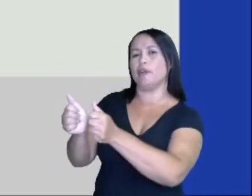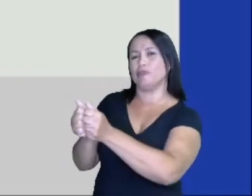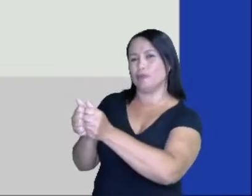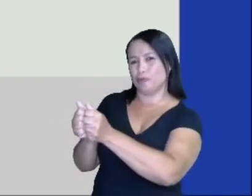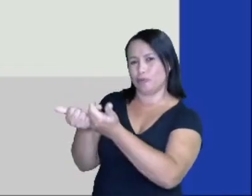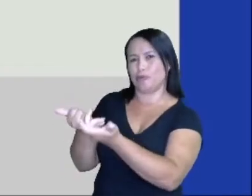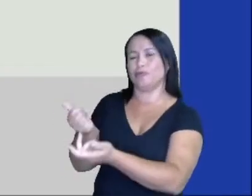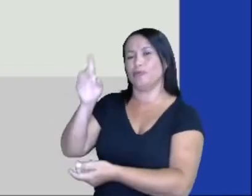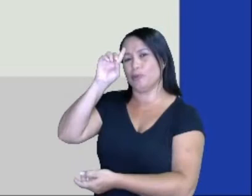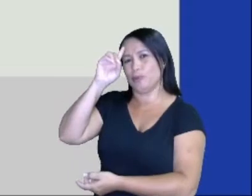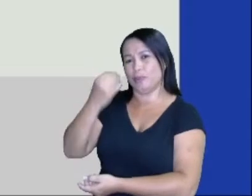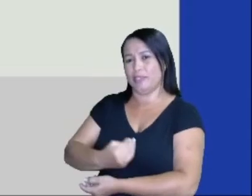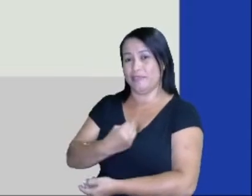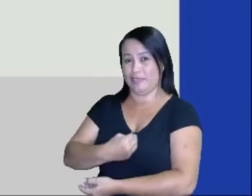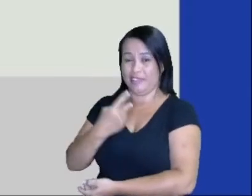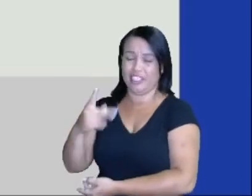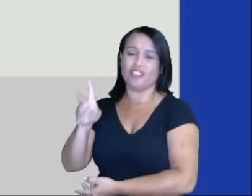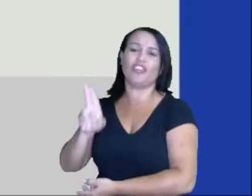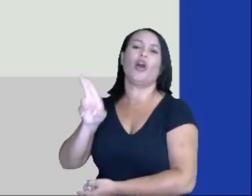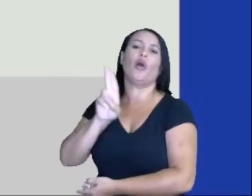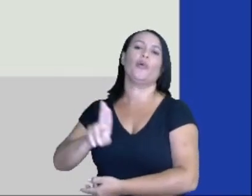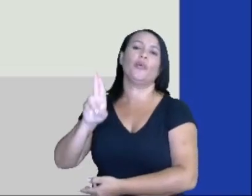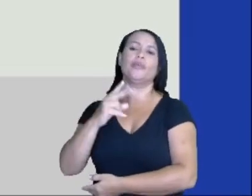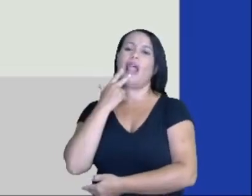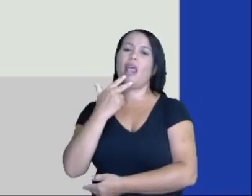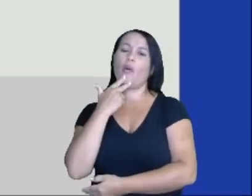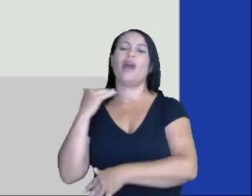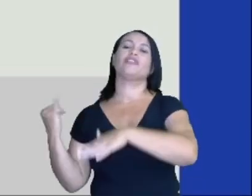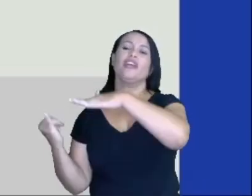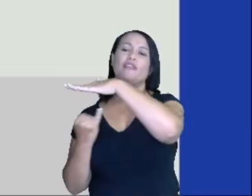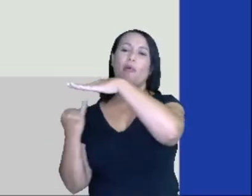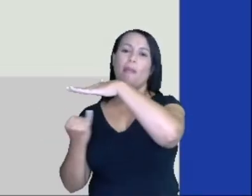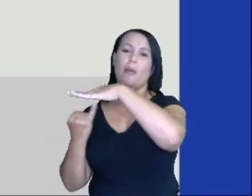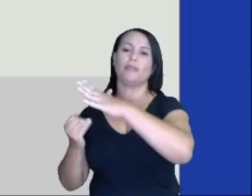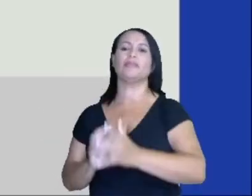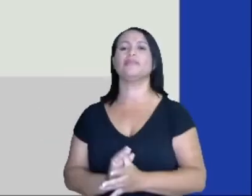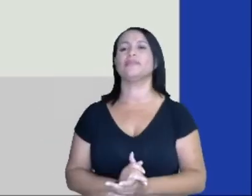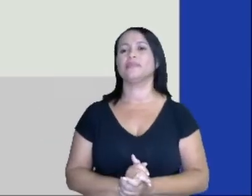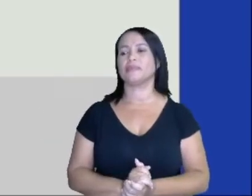da intimidade dela, ela já usa a linguagem informal.